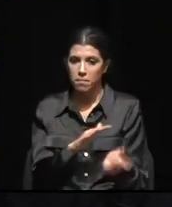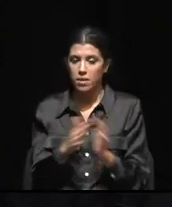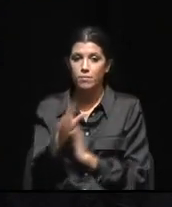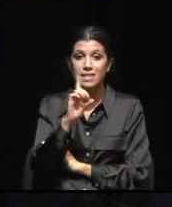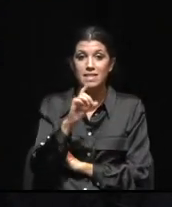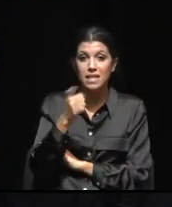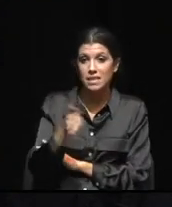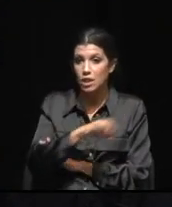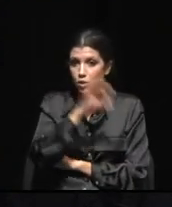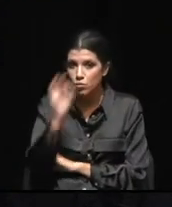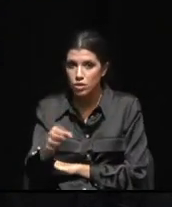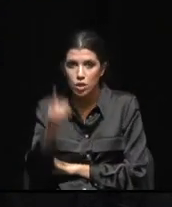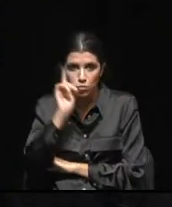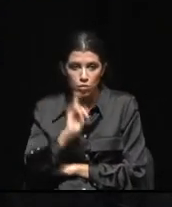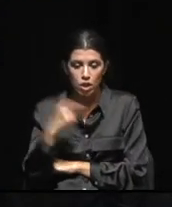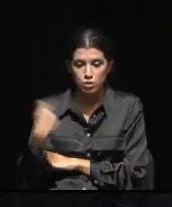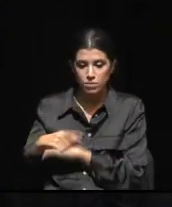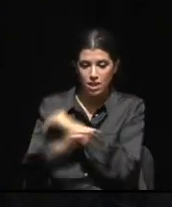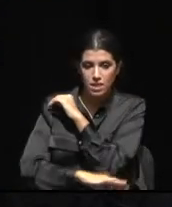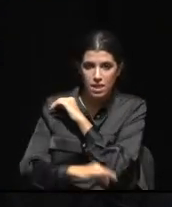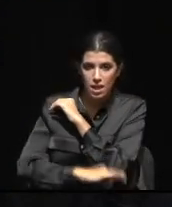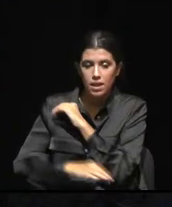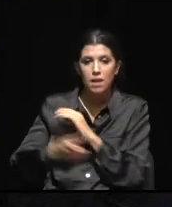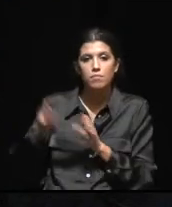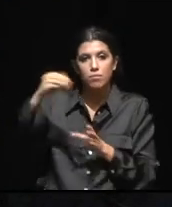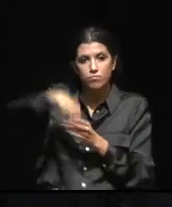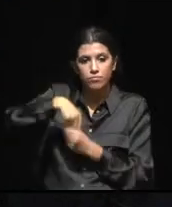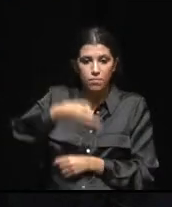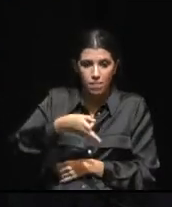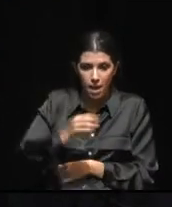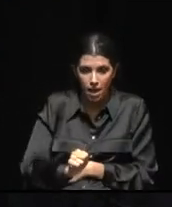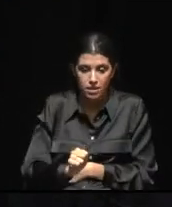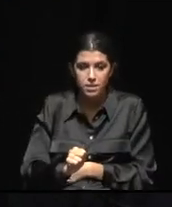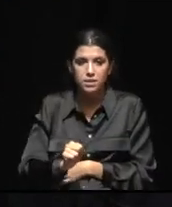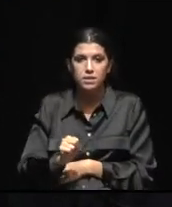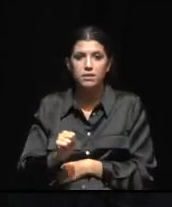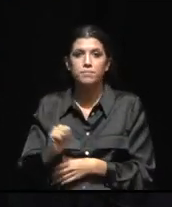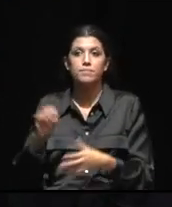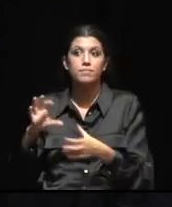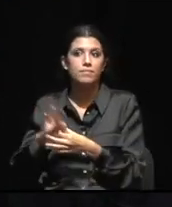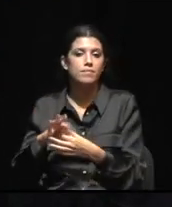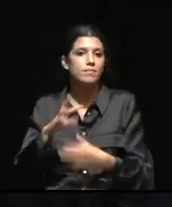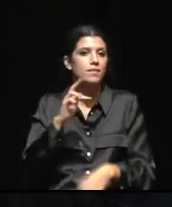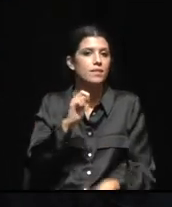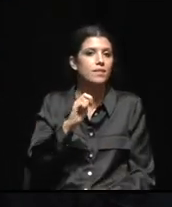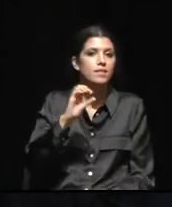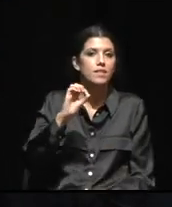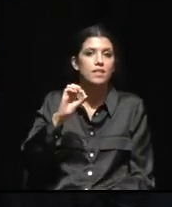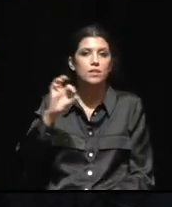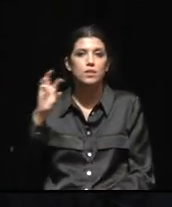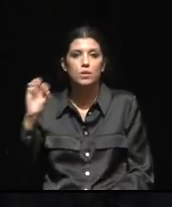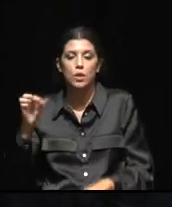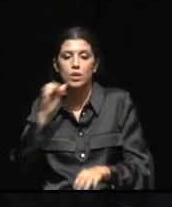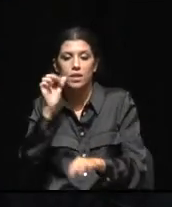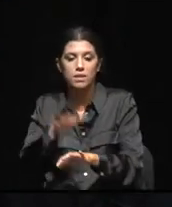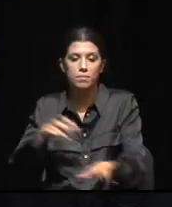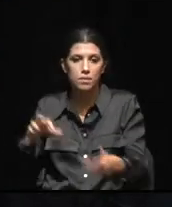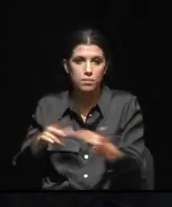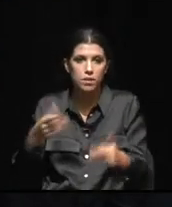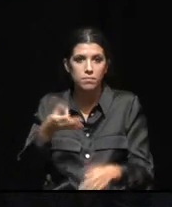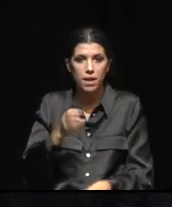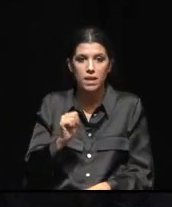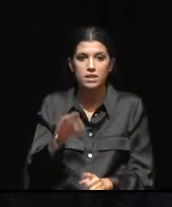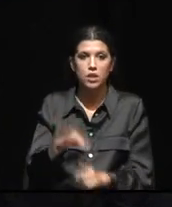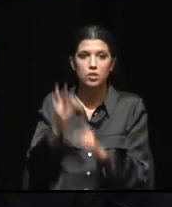65% das mulheres presidentes de câmara são do Ps quanto às 308 assembleias municipais o